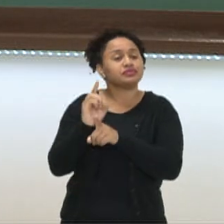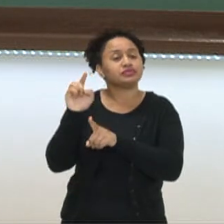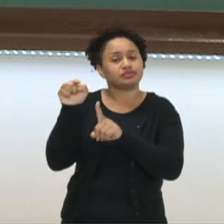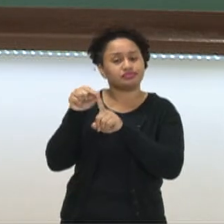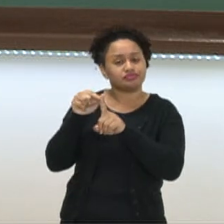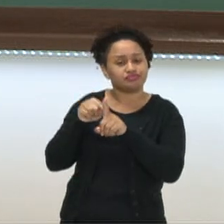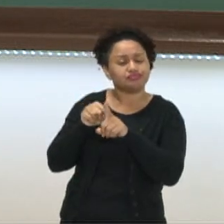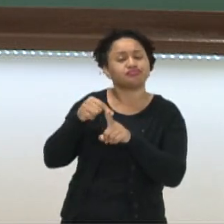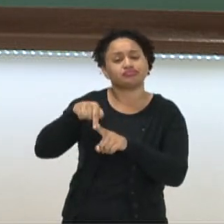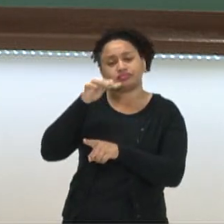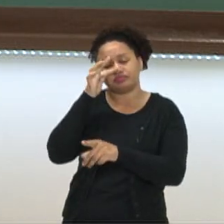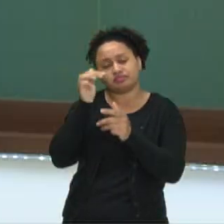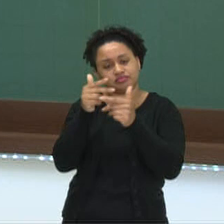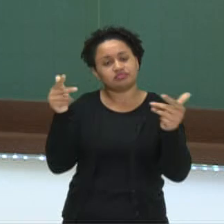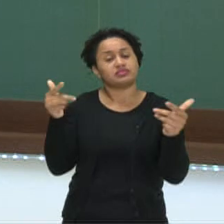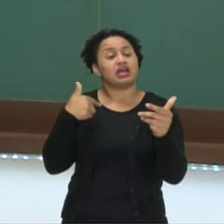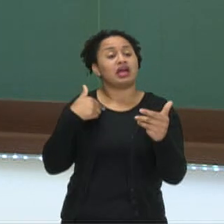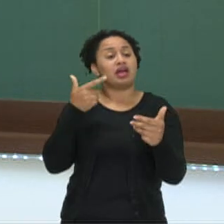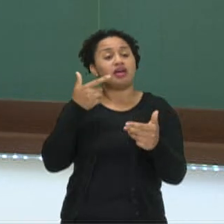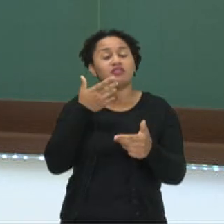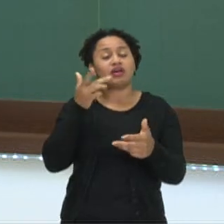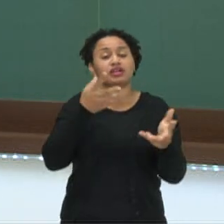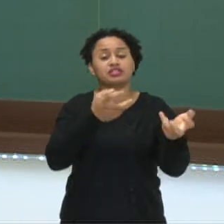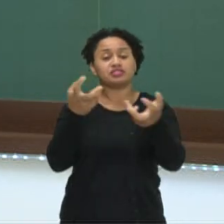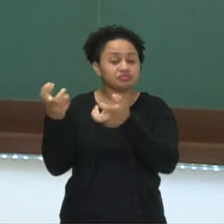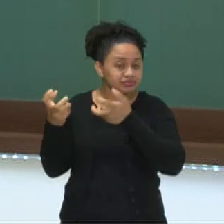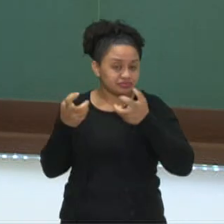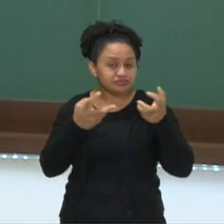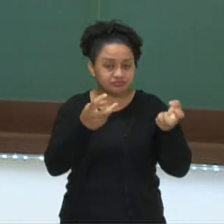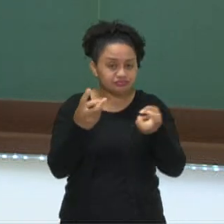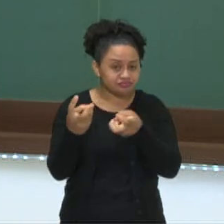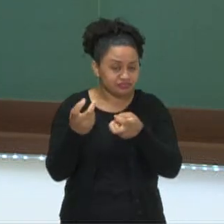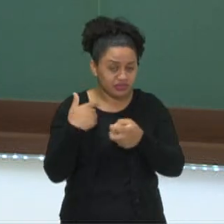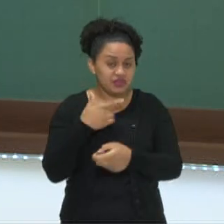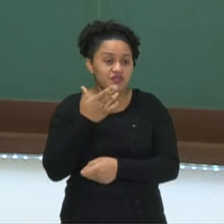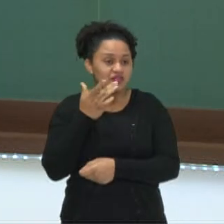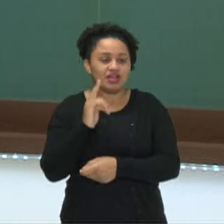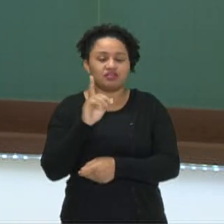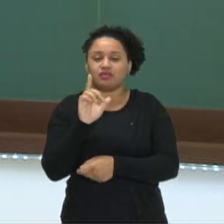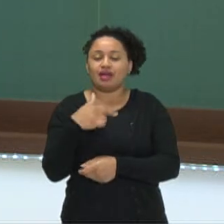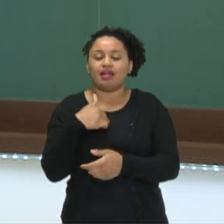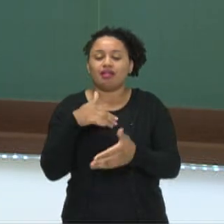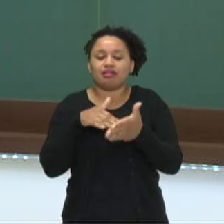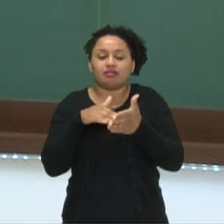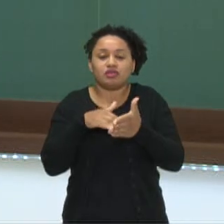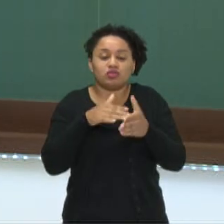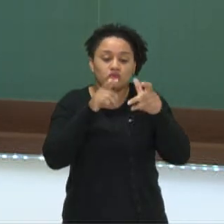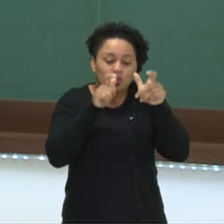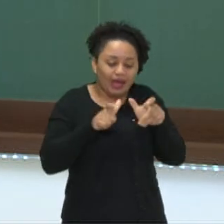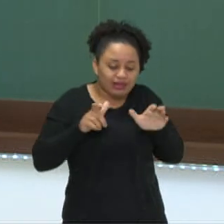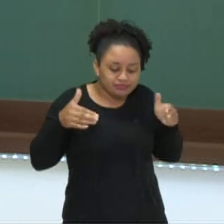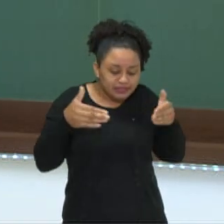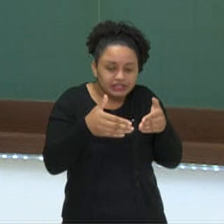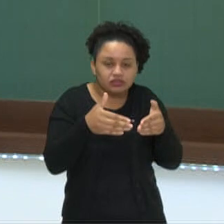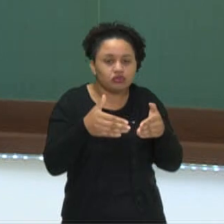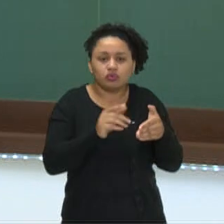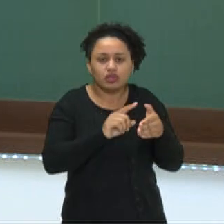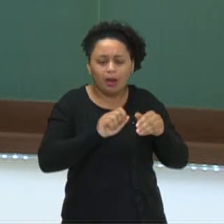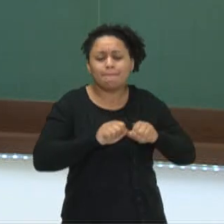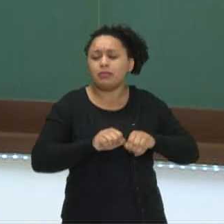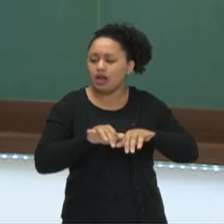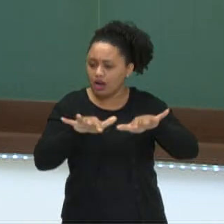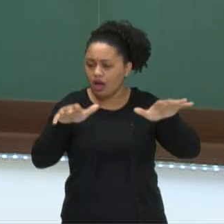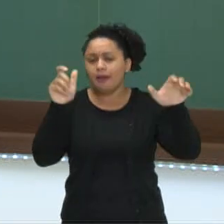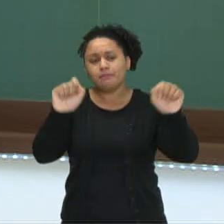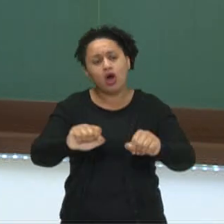é fácil identificar, é fácil localizar. Elas não estão limitadas no seu habitat. Há uma